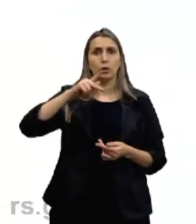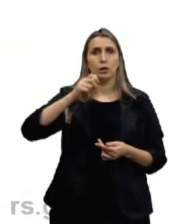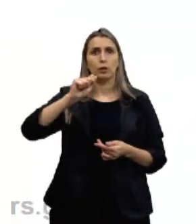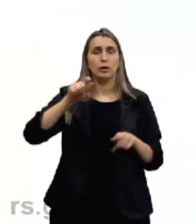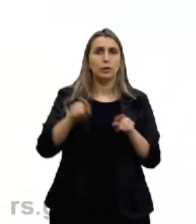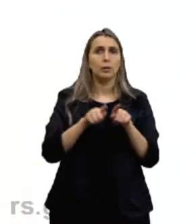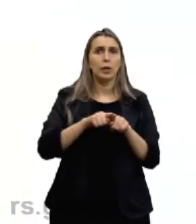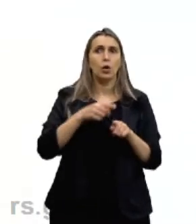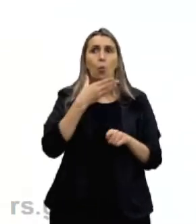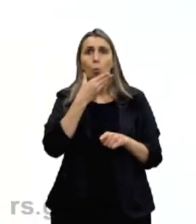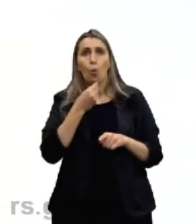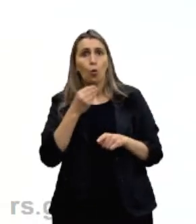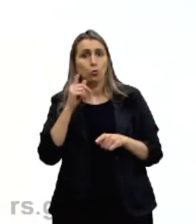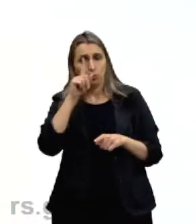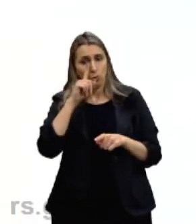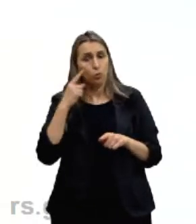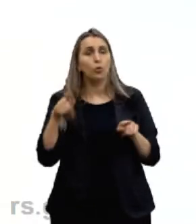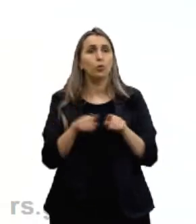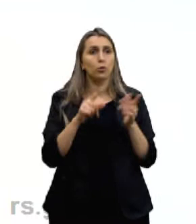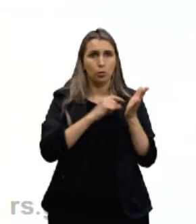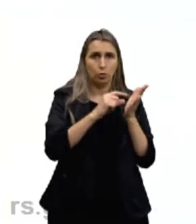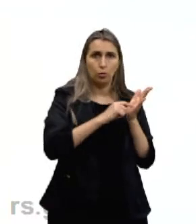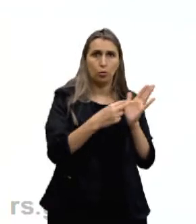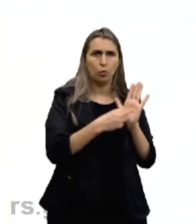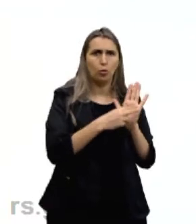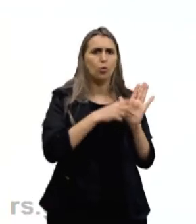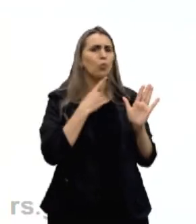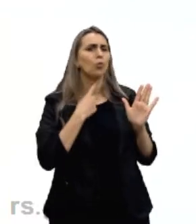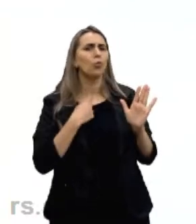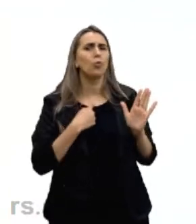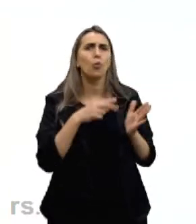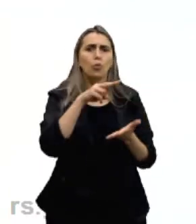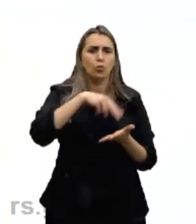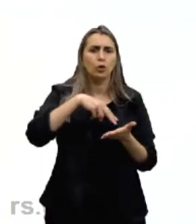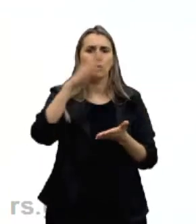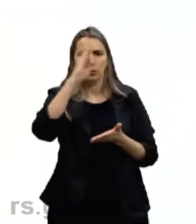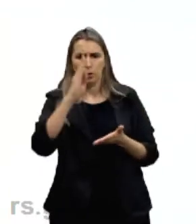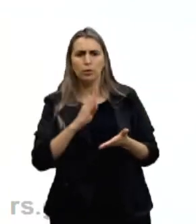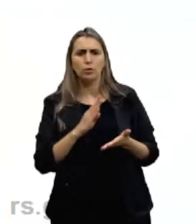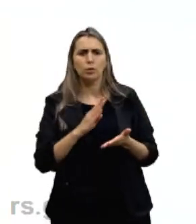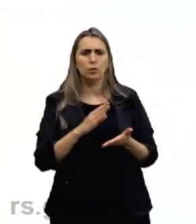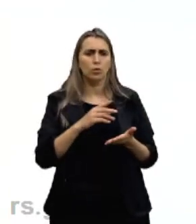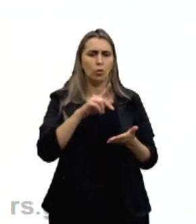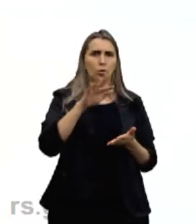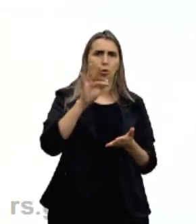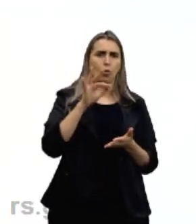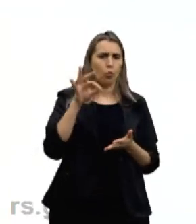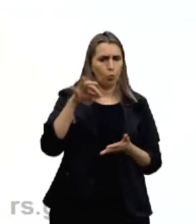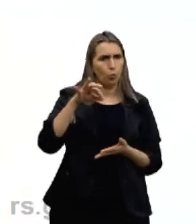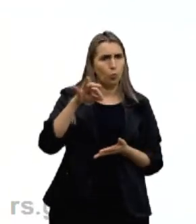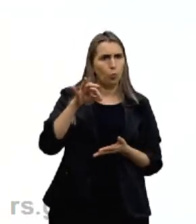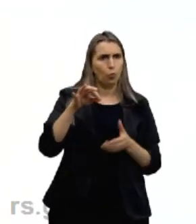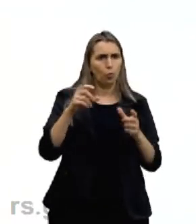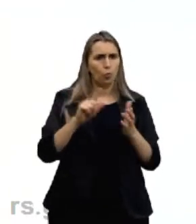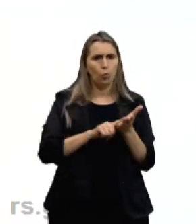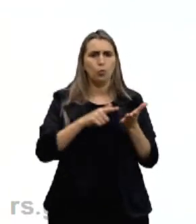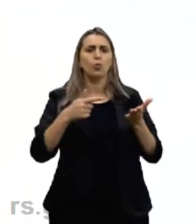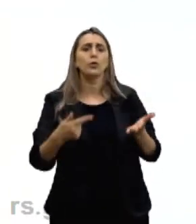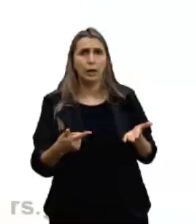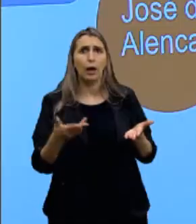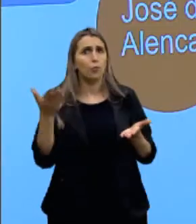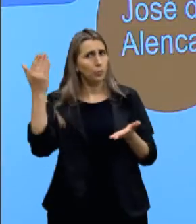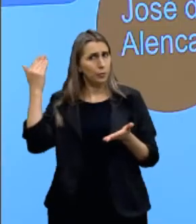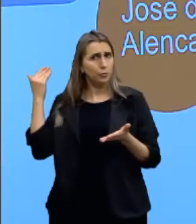despertam esse gosto do folhetim no leitor brasileiro classe média o que que era o folhetim gente folhetim no jornal da